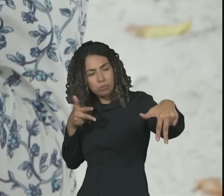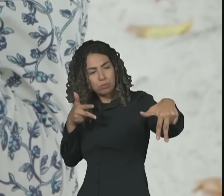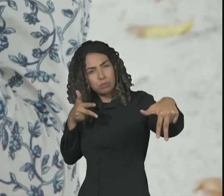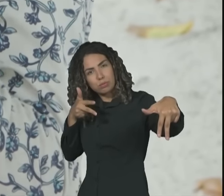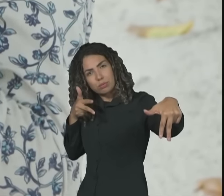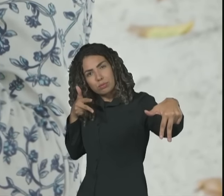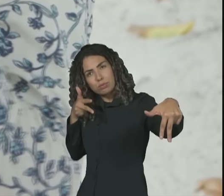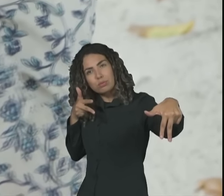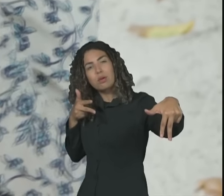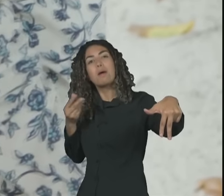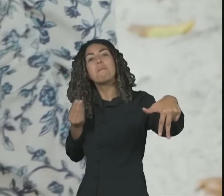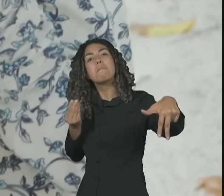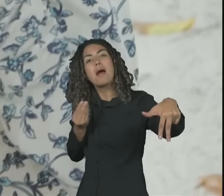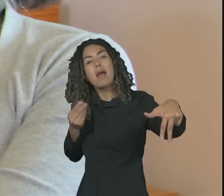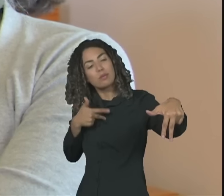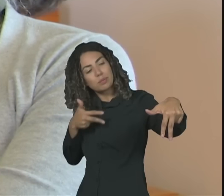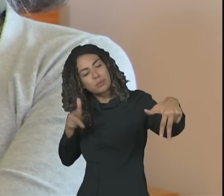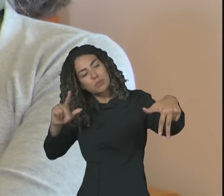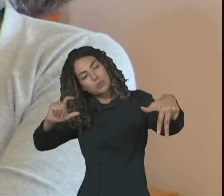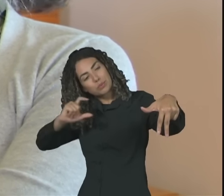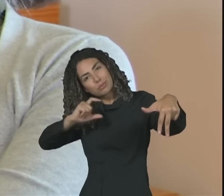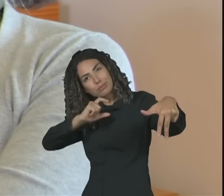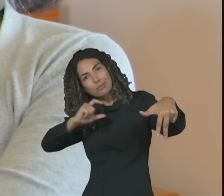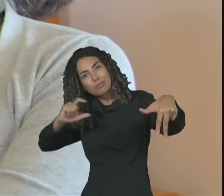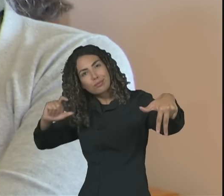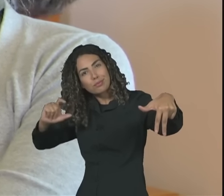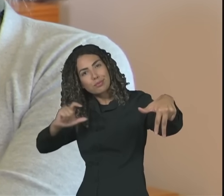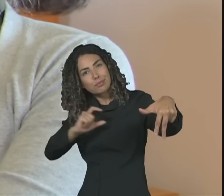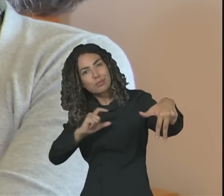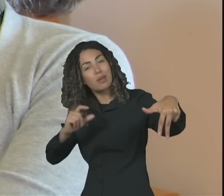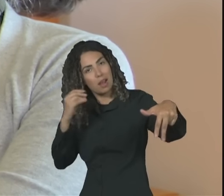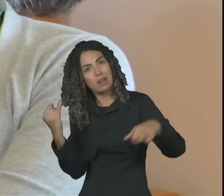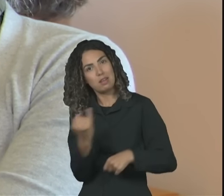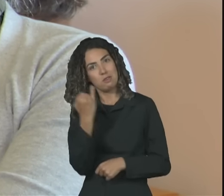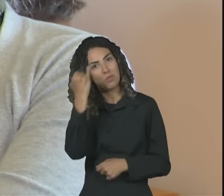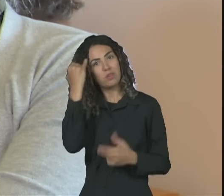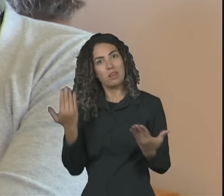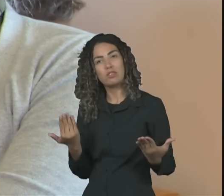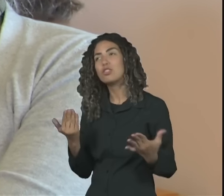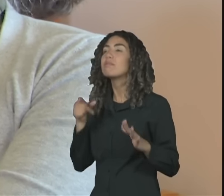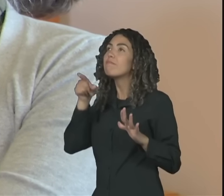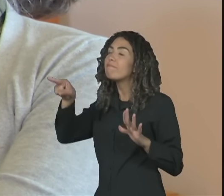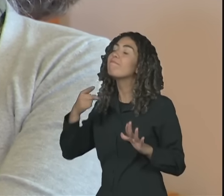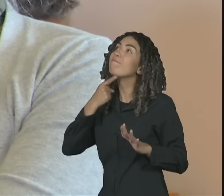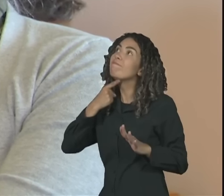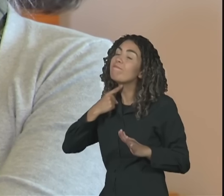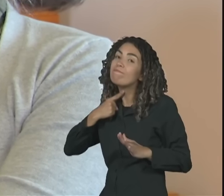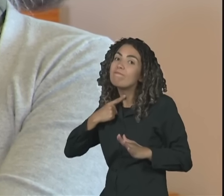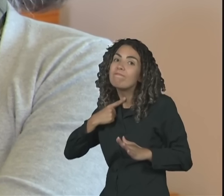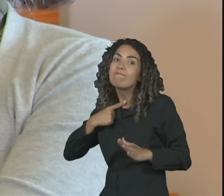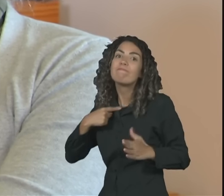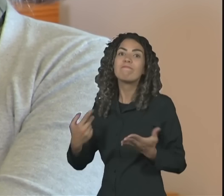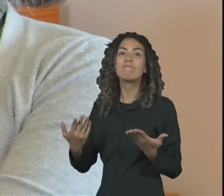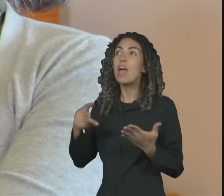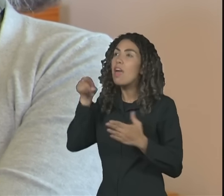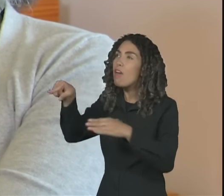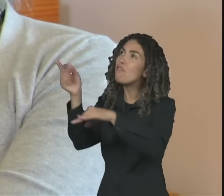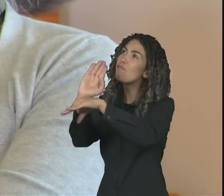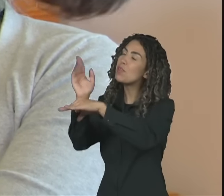mostrar algo belo. Eles querem falar de si a partir desse lugar da beleza. Eles se reconhecem nesse